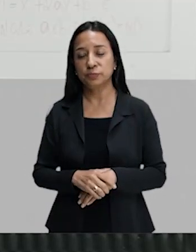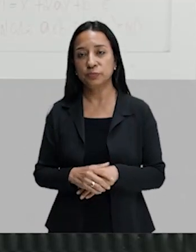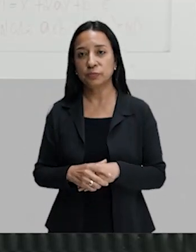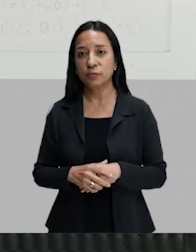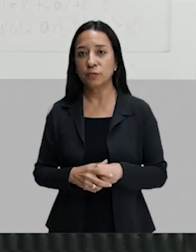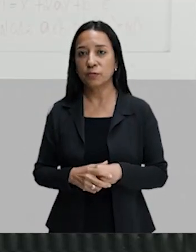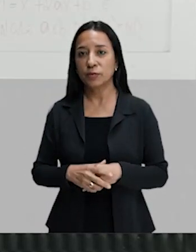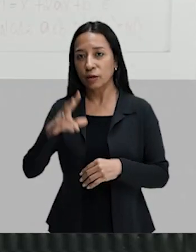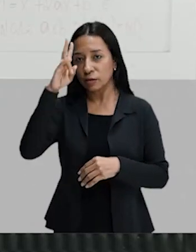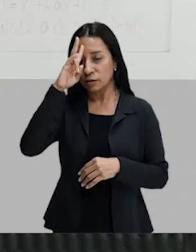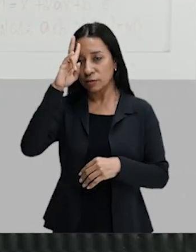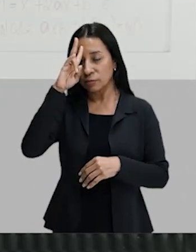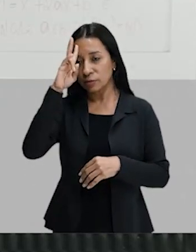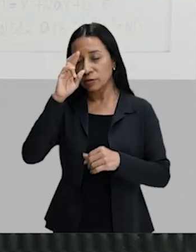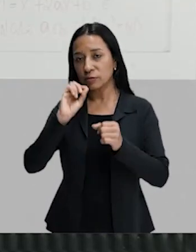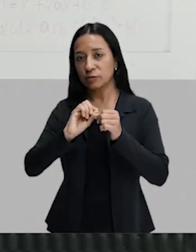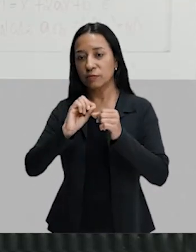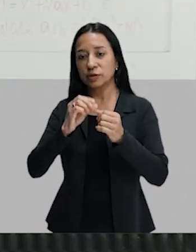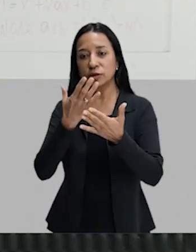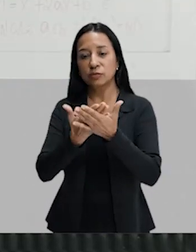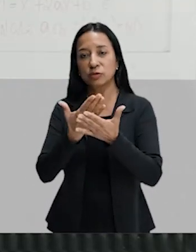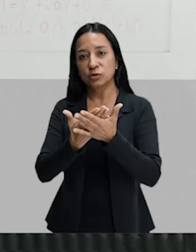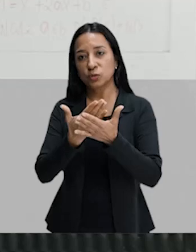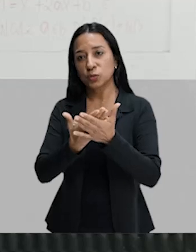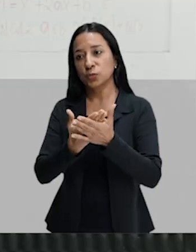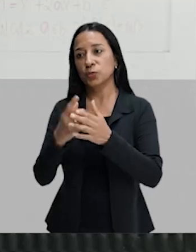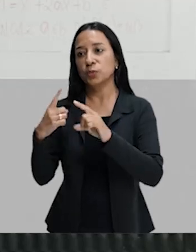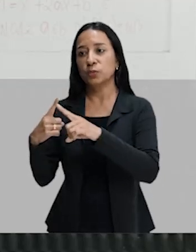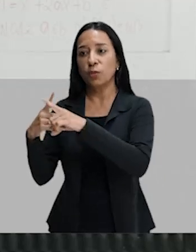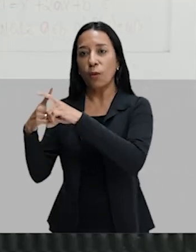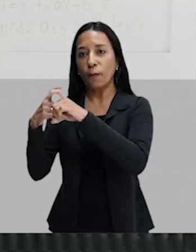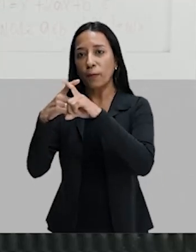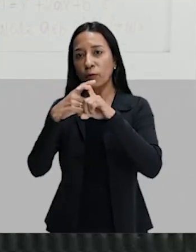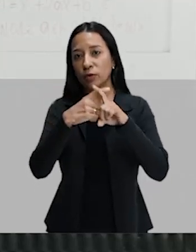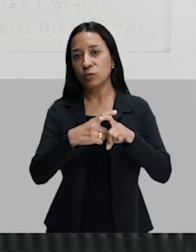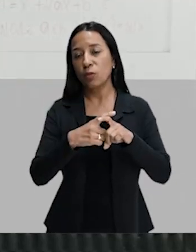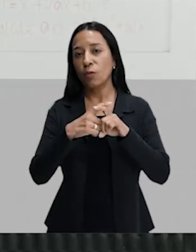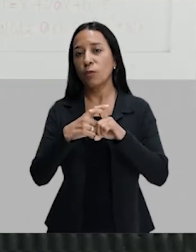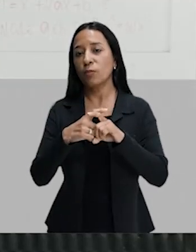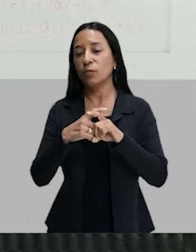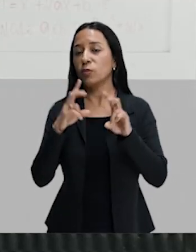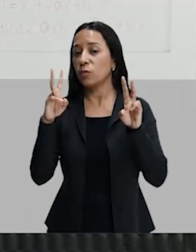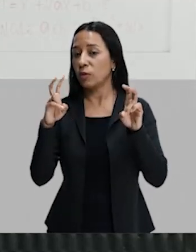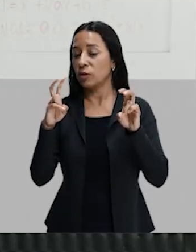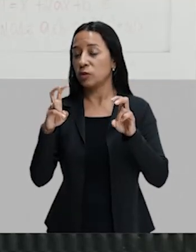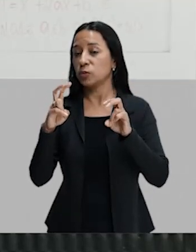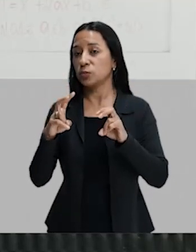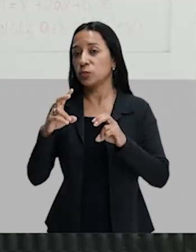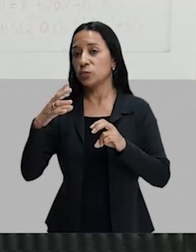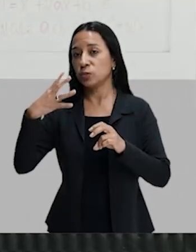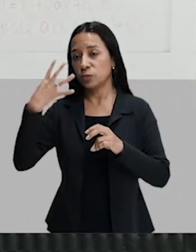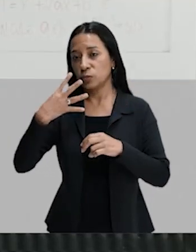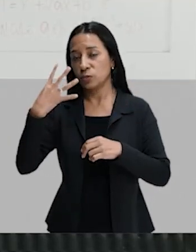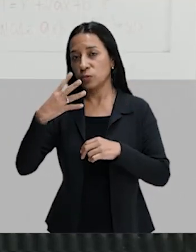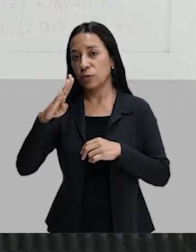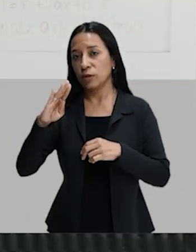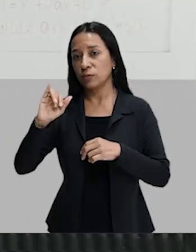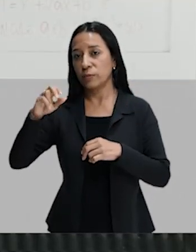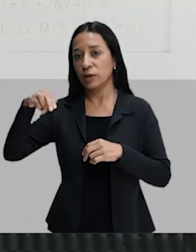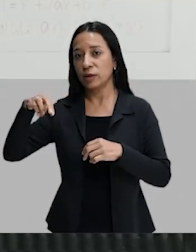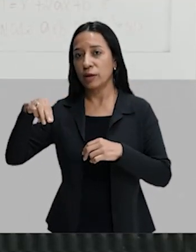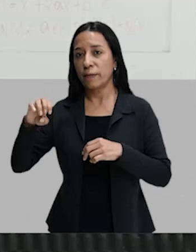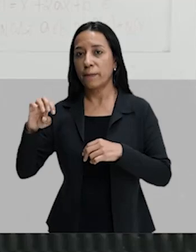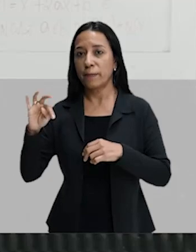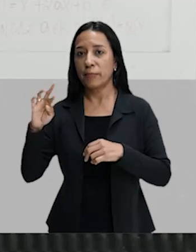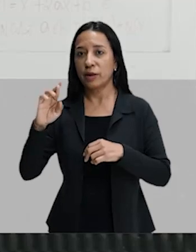Tá? Lembrando que a gente está fazendo o estudo do polinômio, né? Que é o nosso assunto aí do quarto bimestre, quarto e último